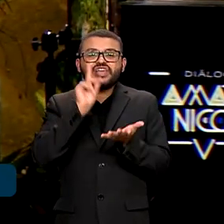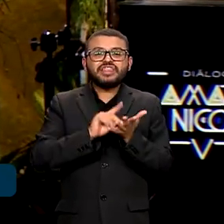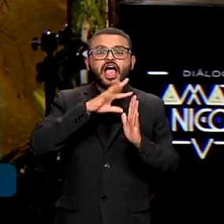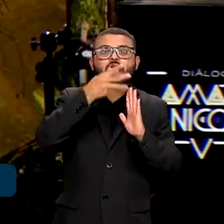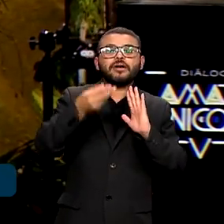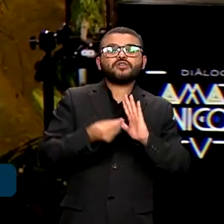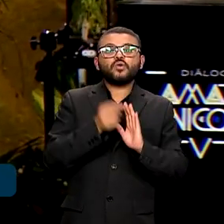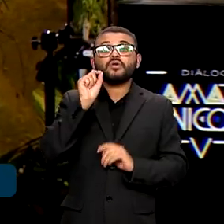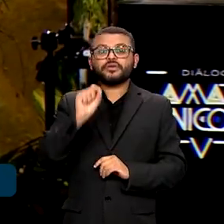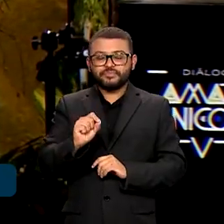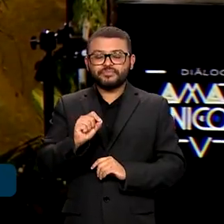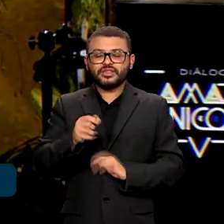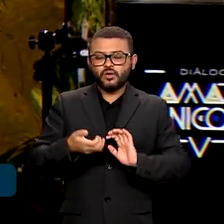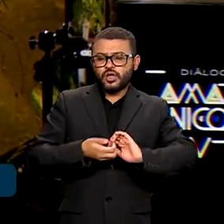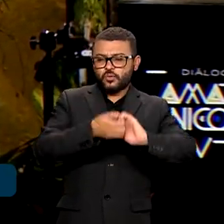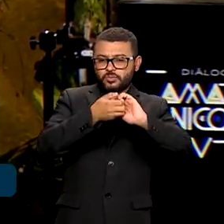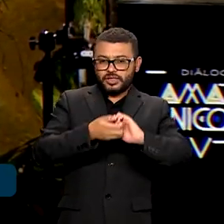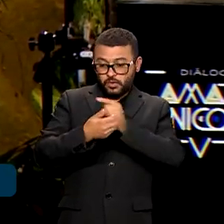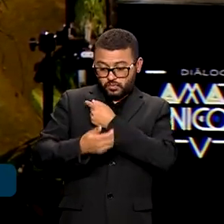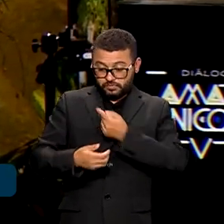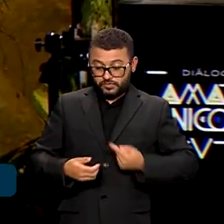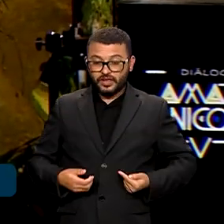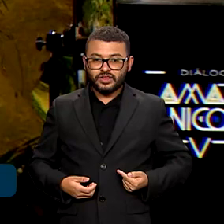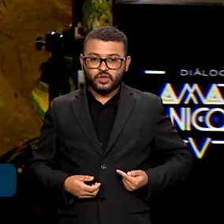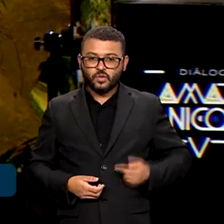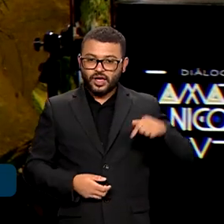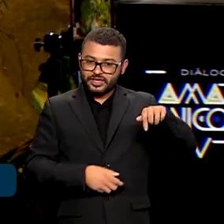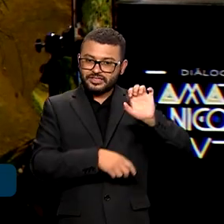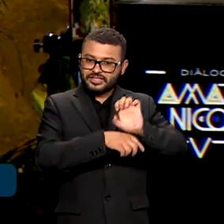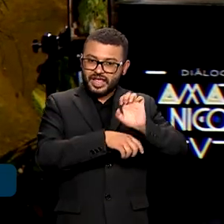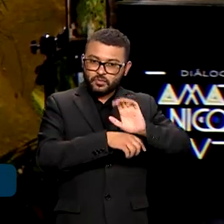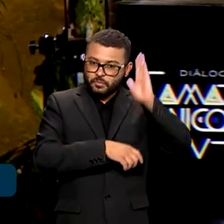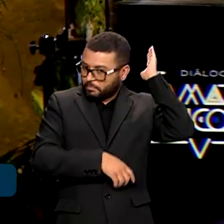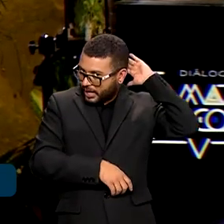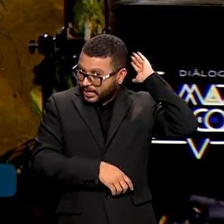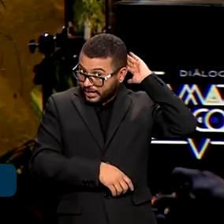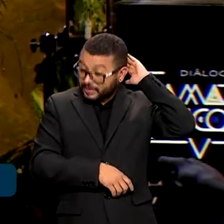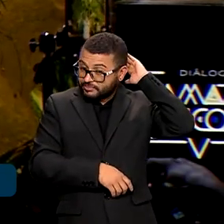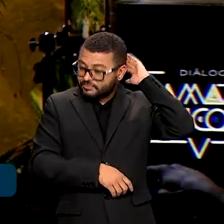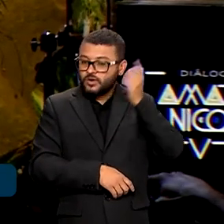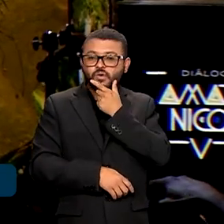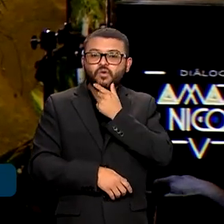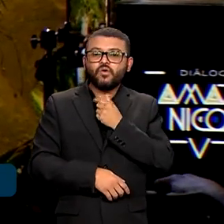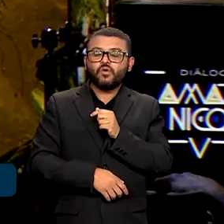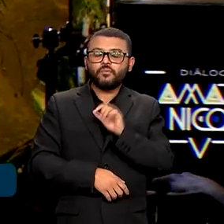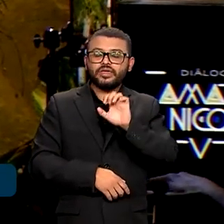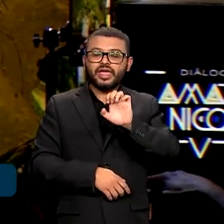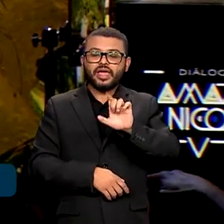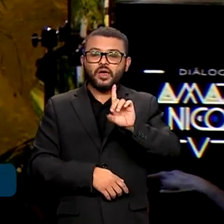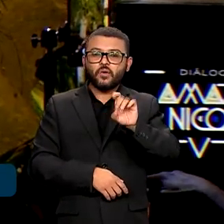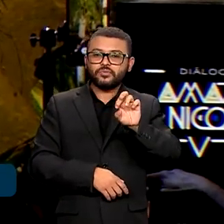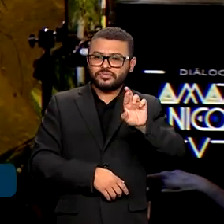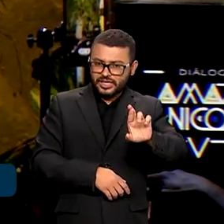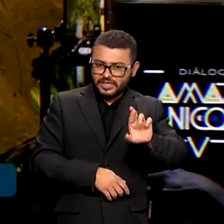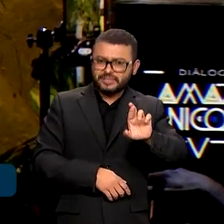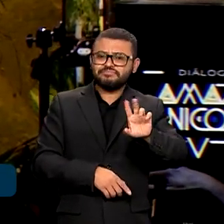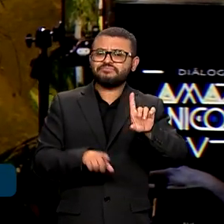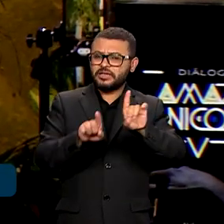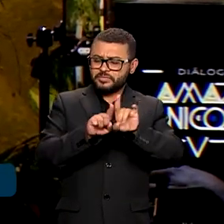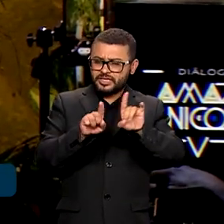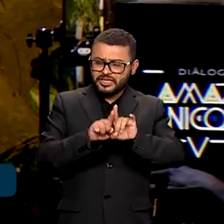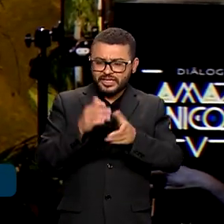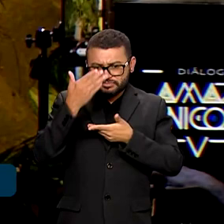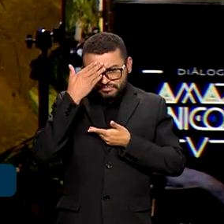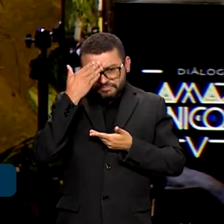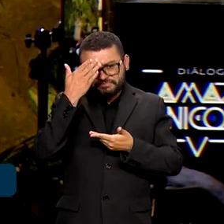Amazônia. Cumprimento o governador do estado do Pará, Helder Barbalho, e